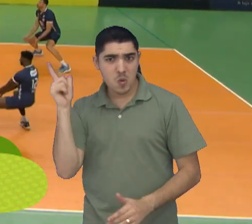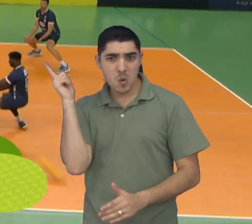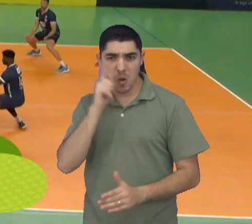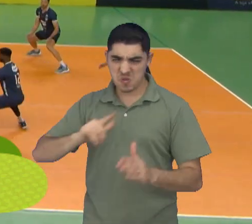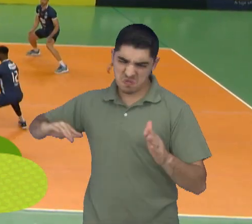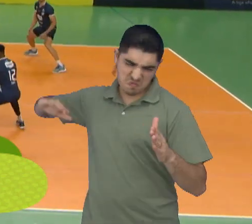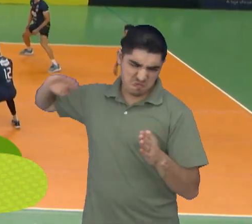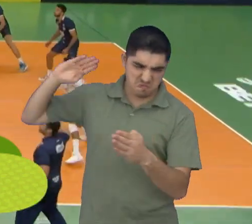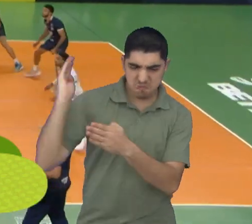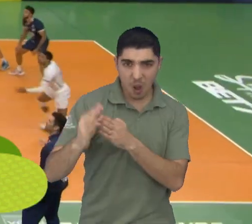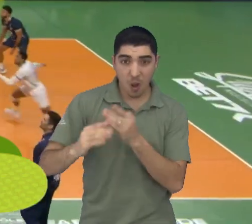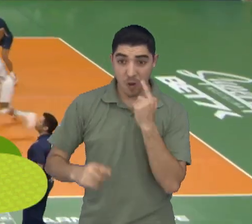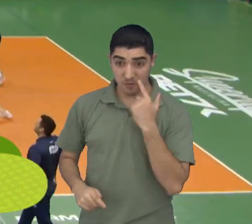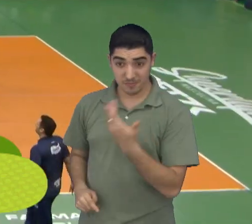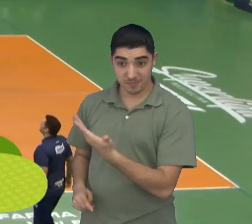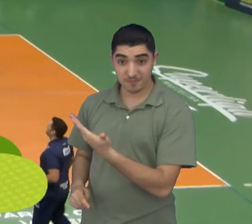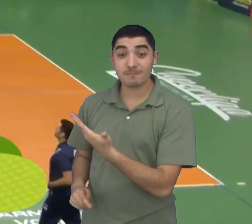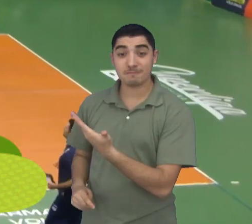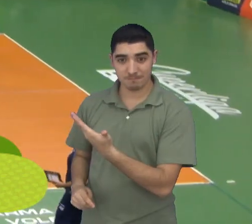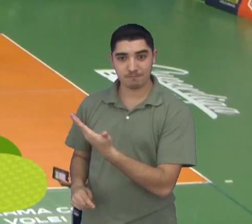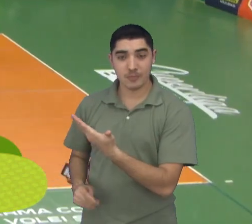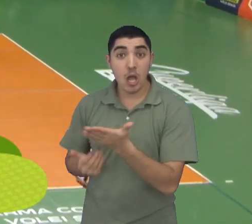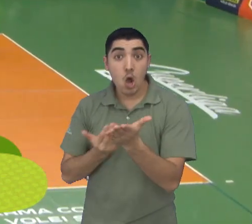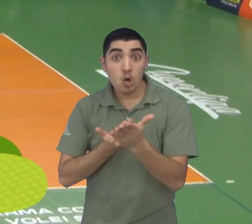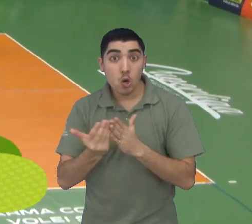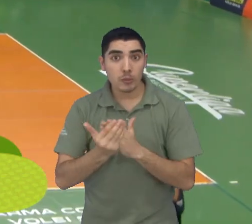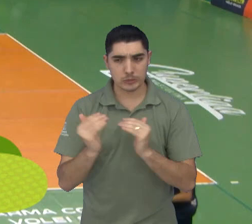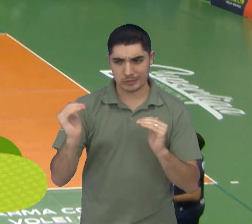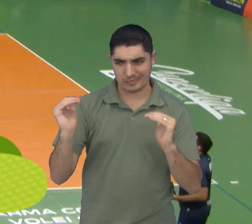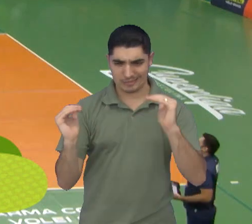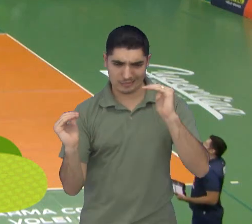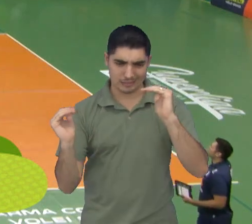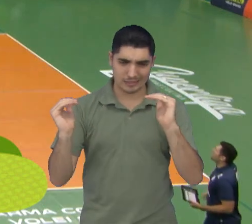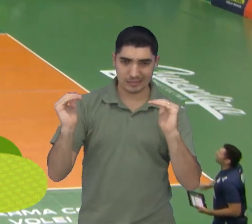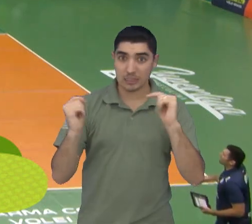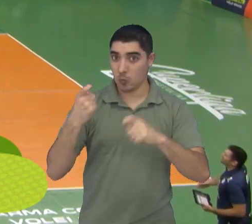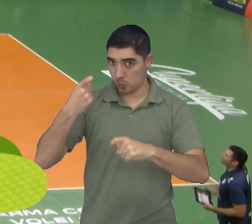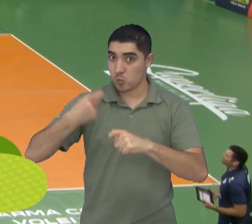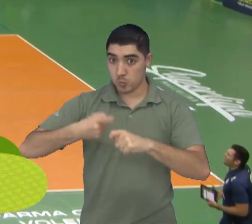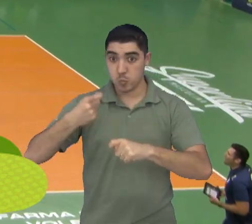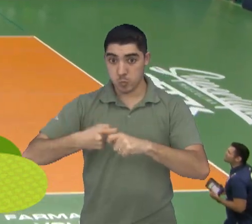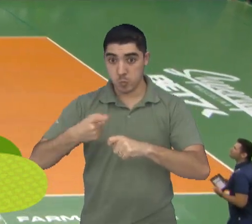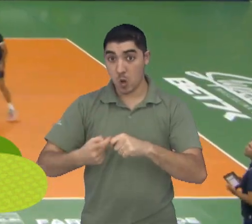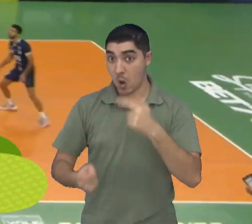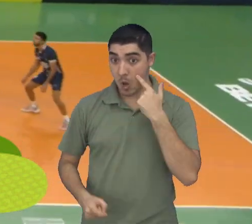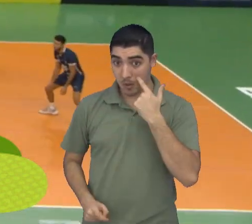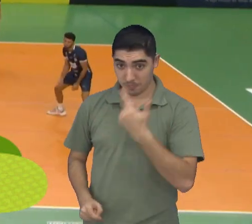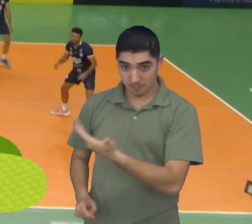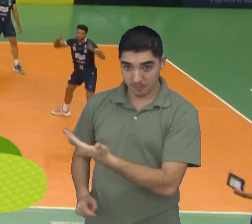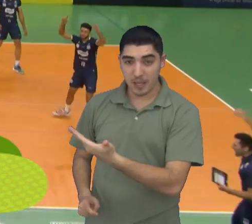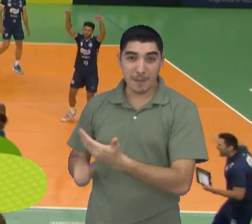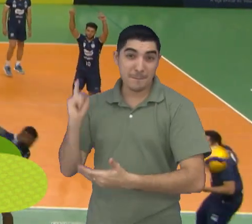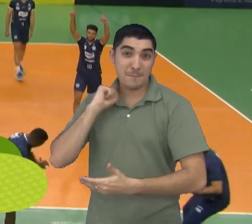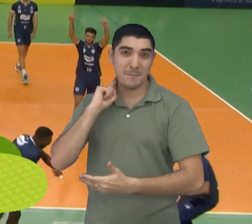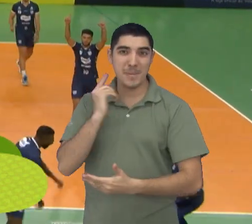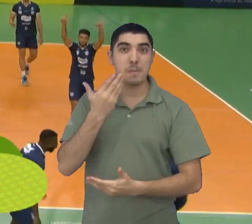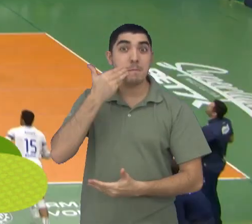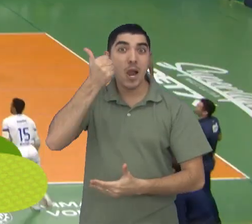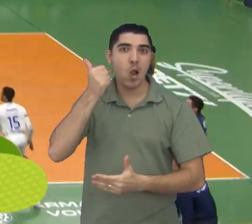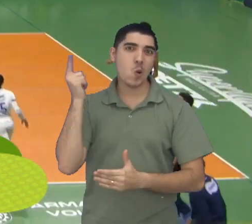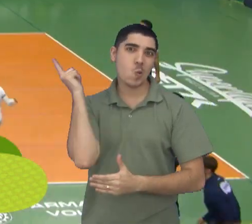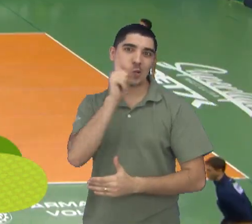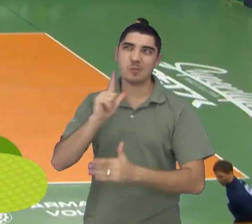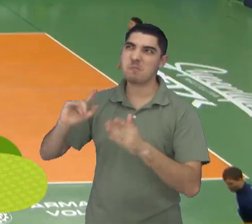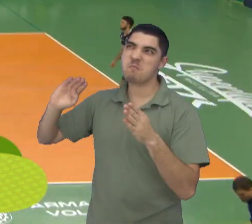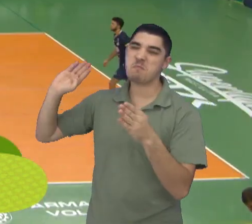quadra adversária. O jogo passou a ficar disputado. Neste rally, Minas levou a melhor.